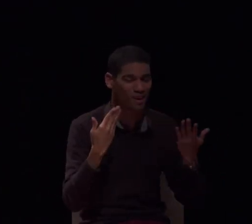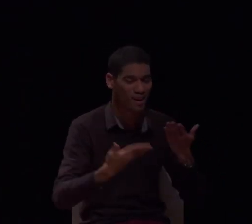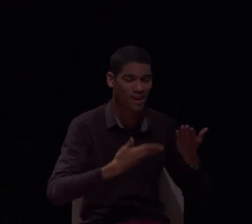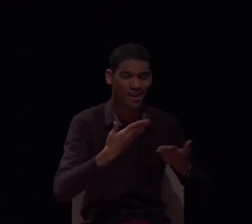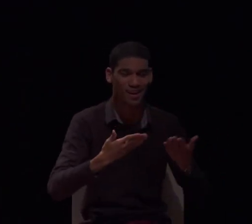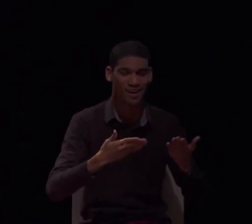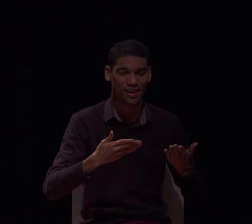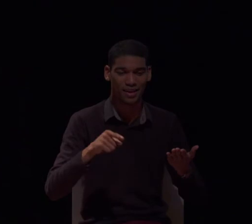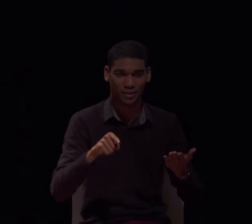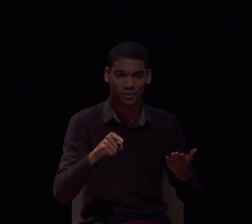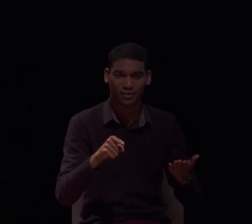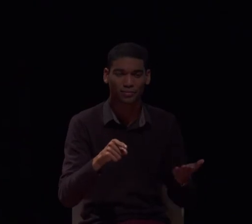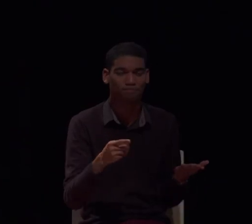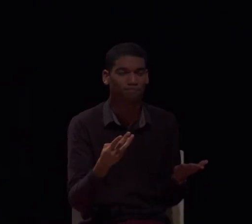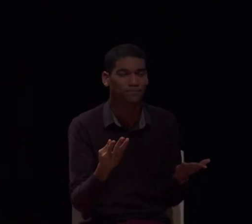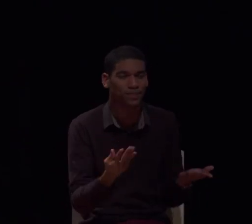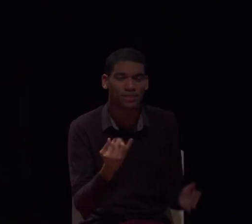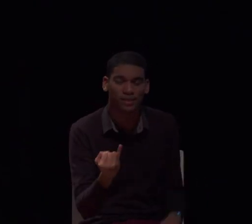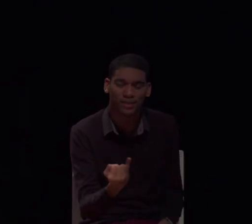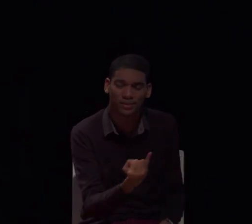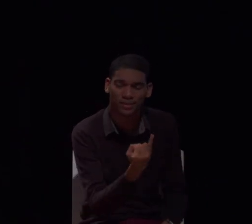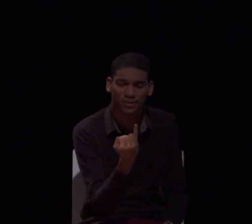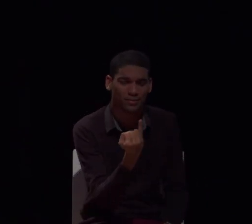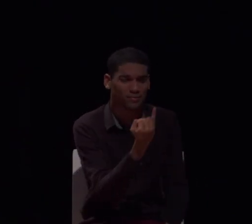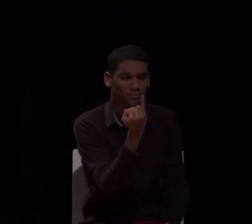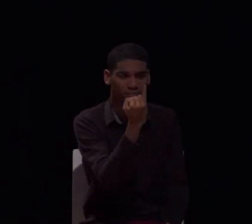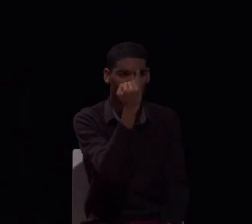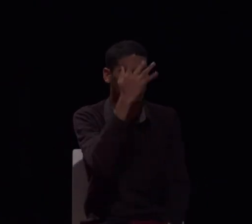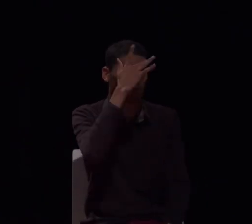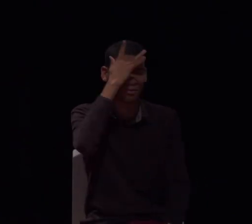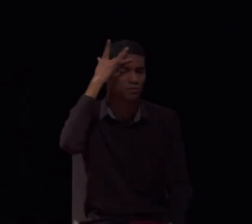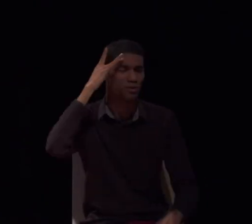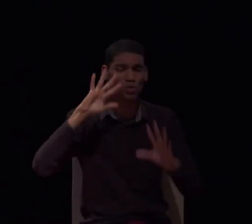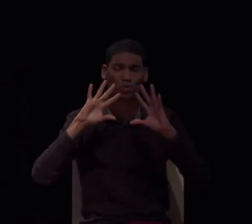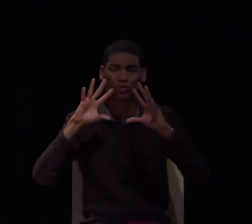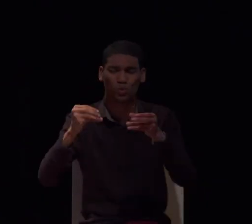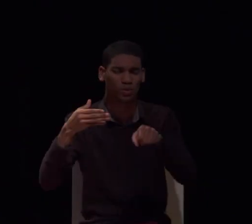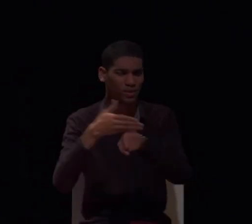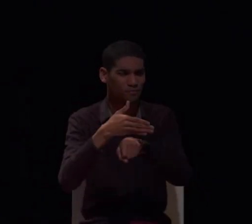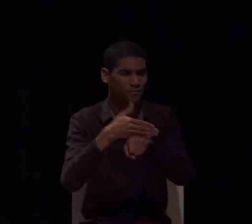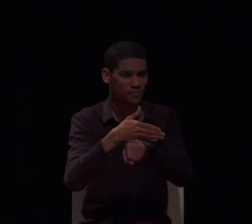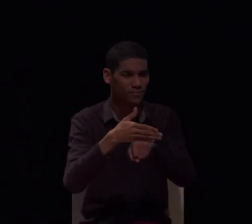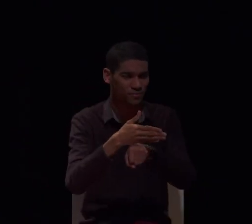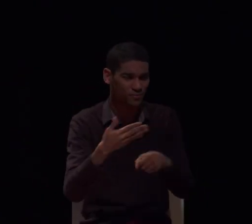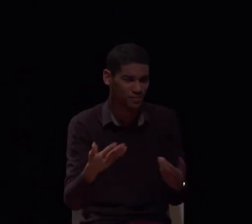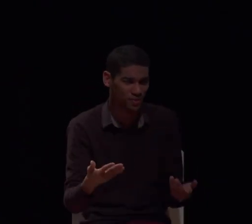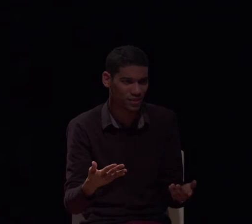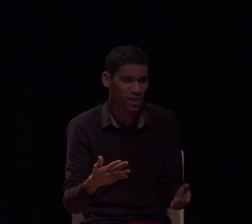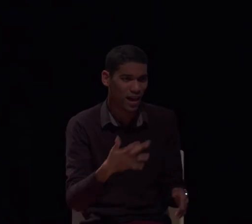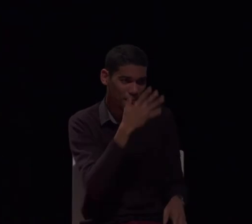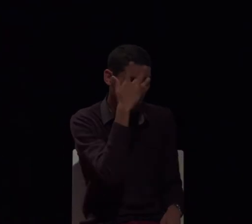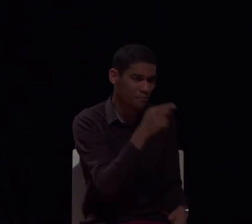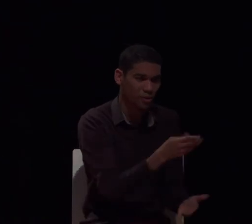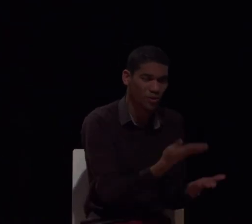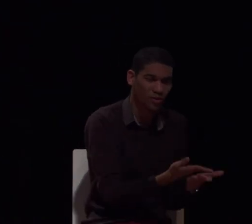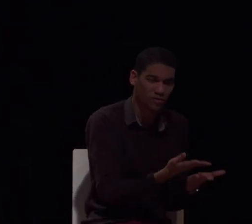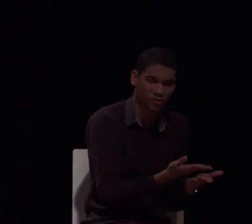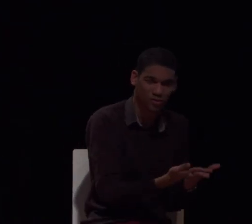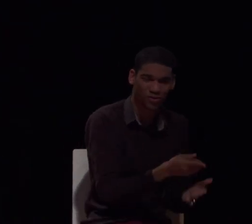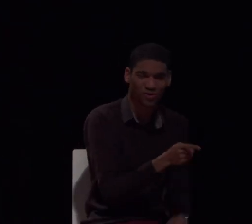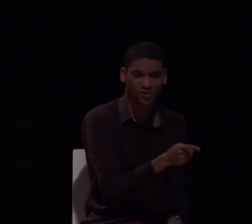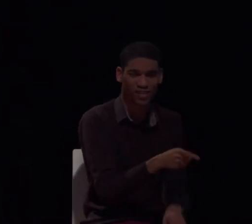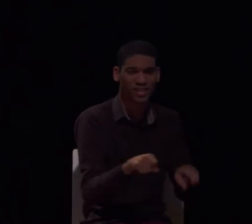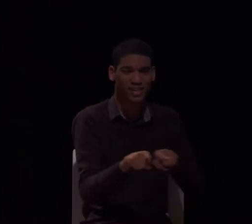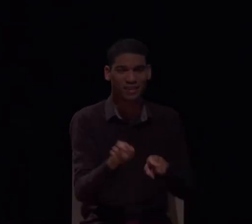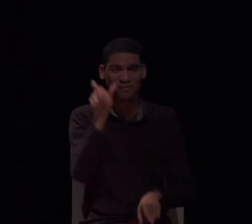fosse bastante importante pra todo mundo que participou para quem estava como formando e pra quem for foi